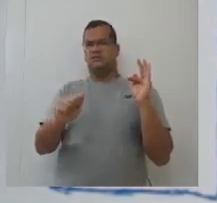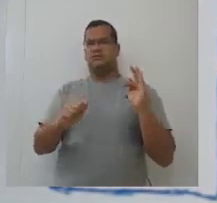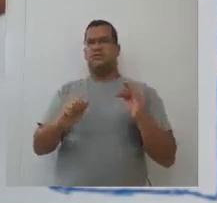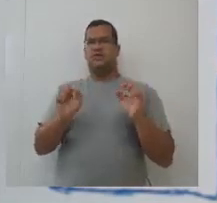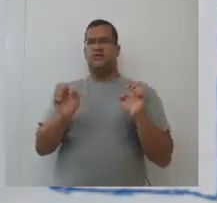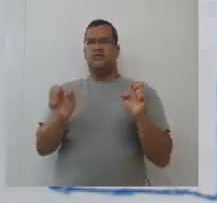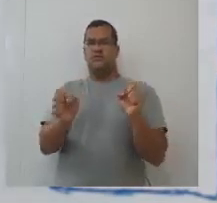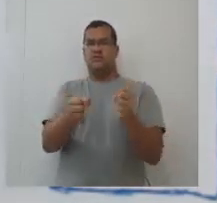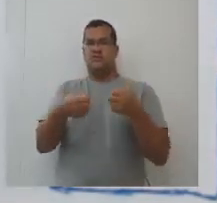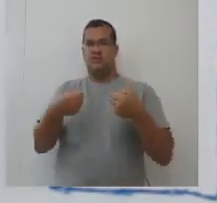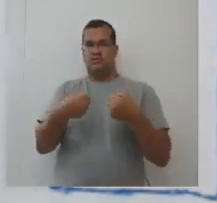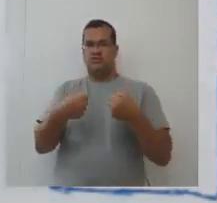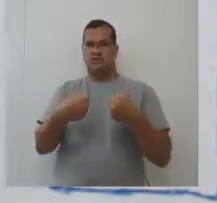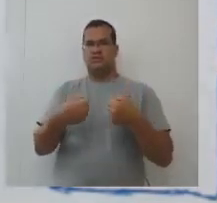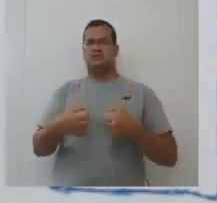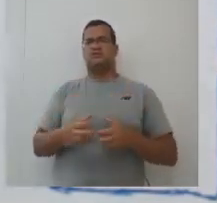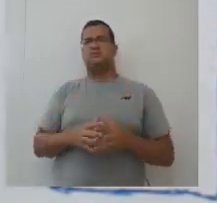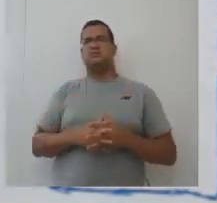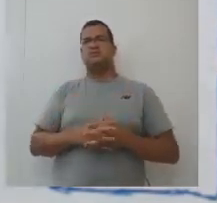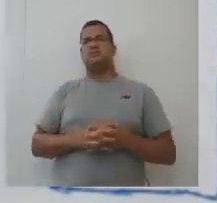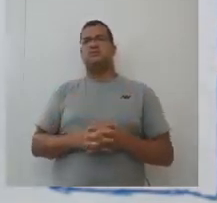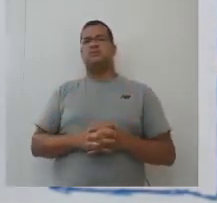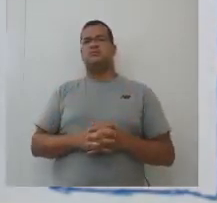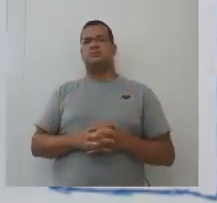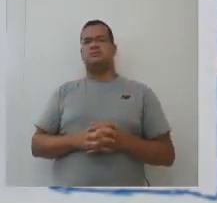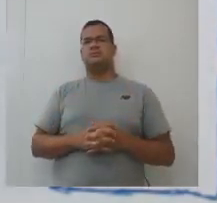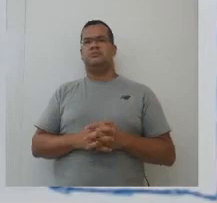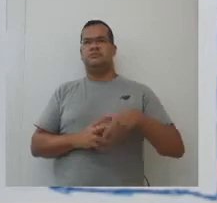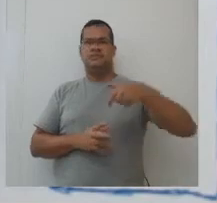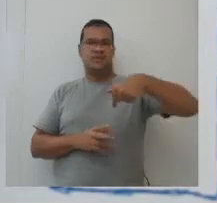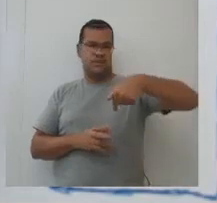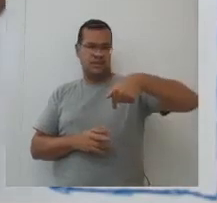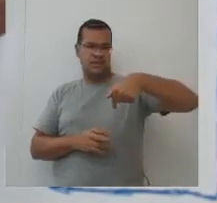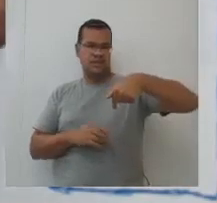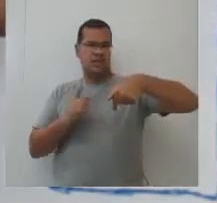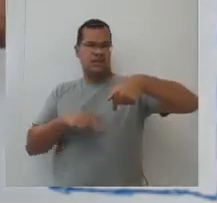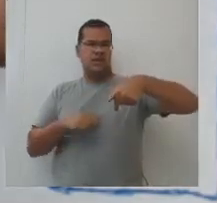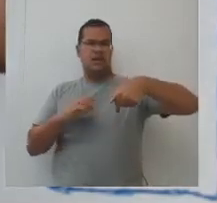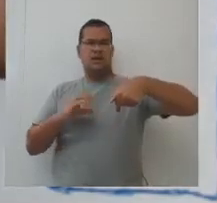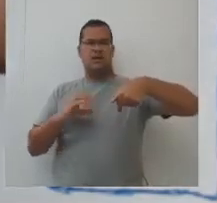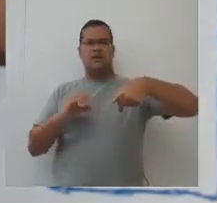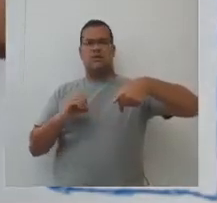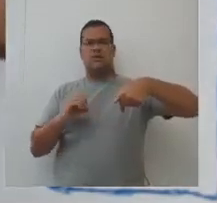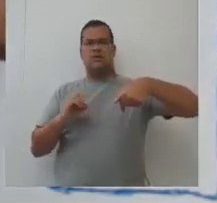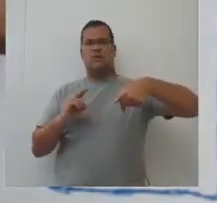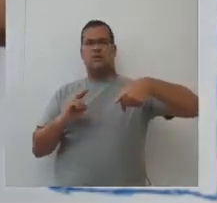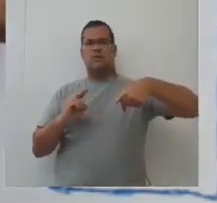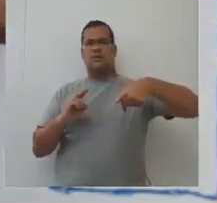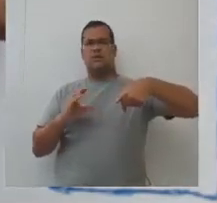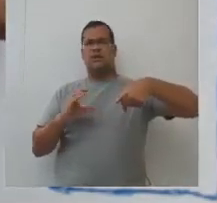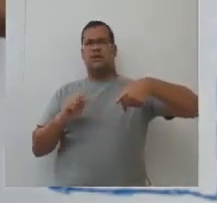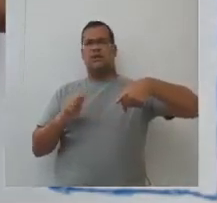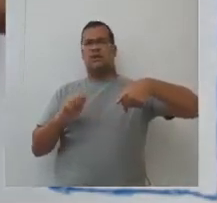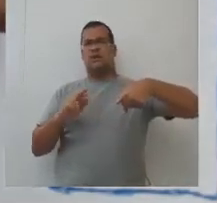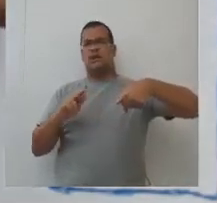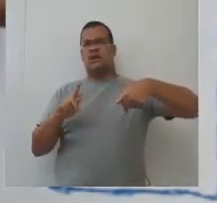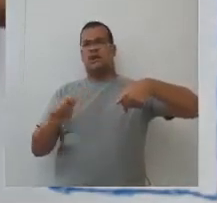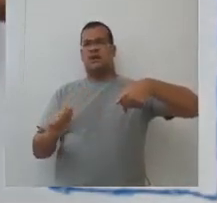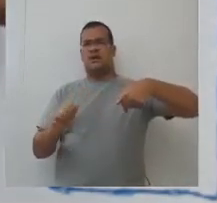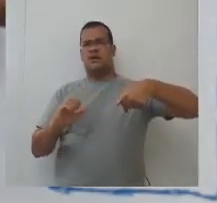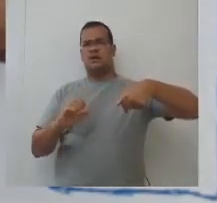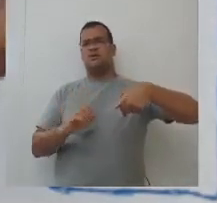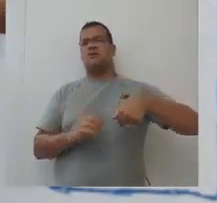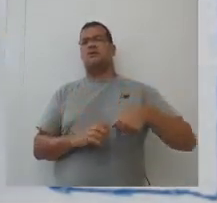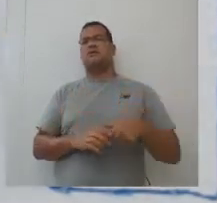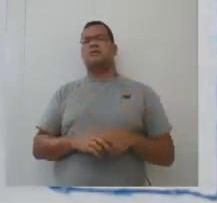F é força. A grandeza Q é a carga.